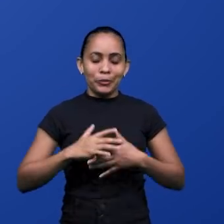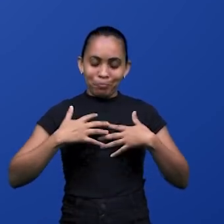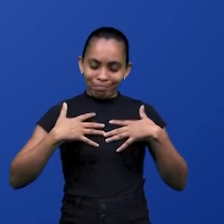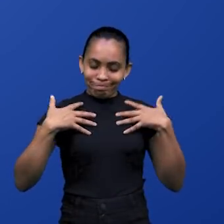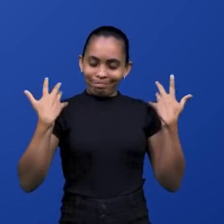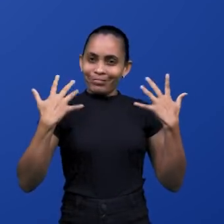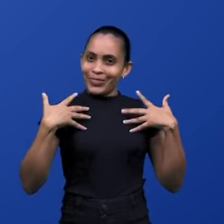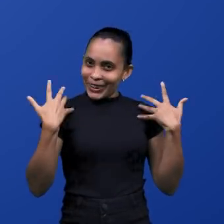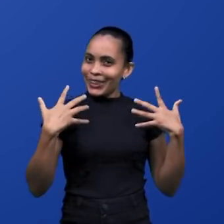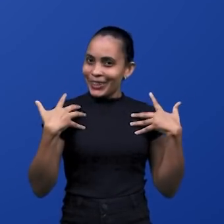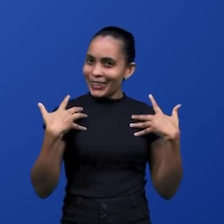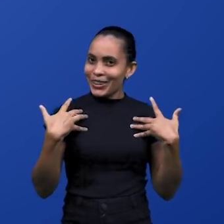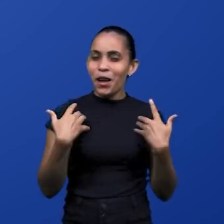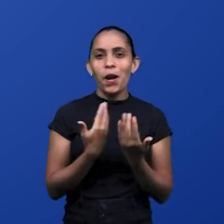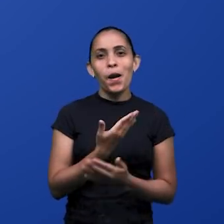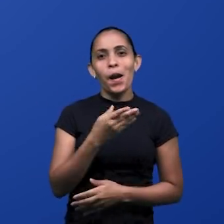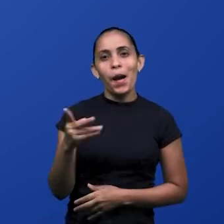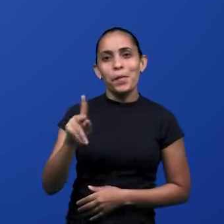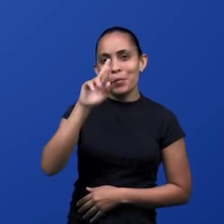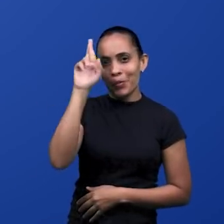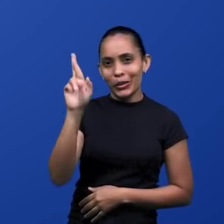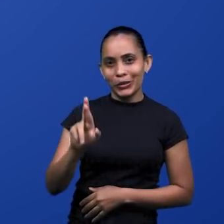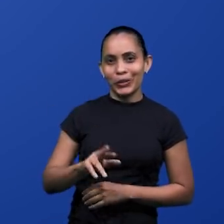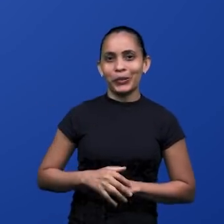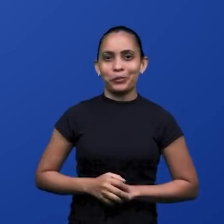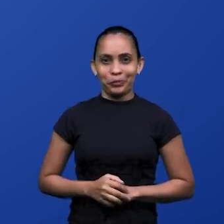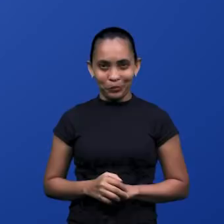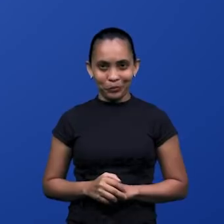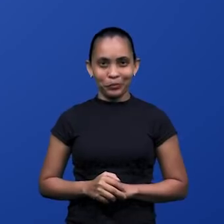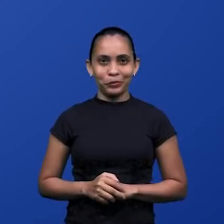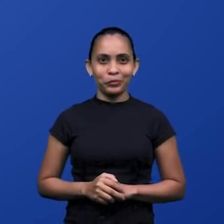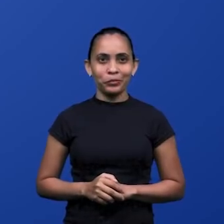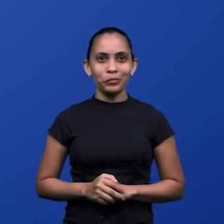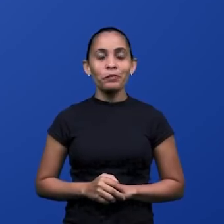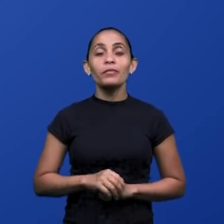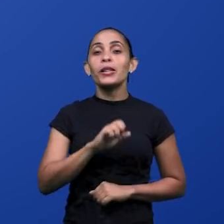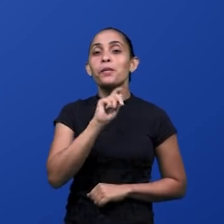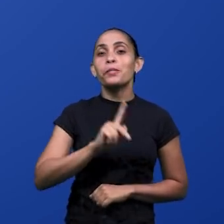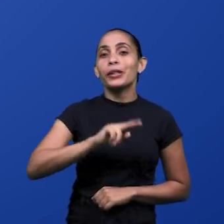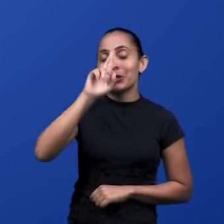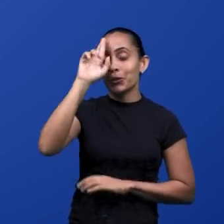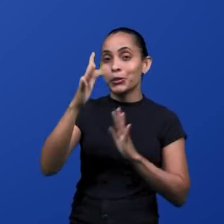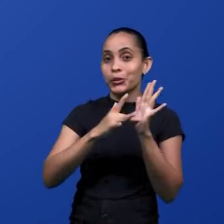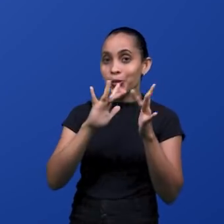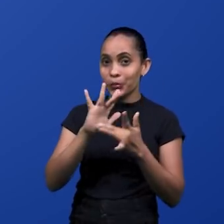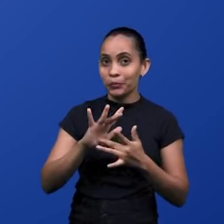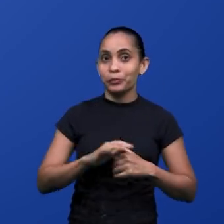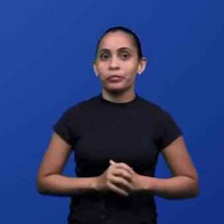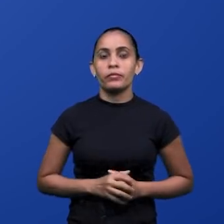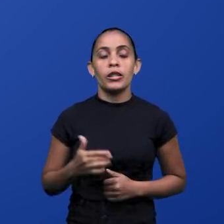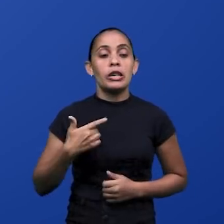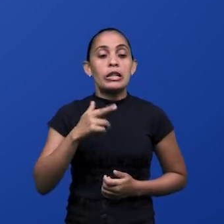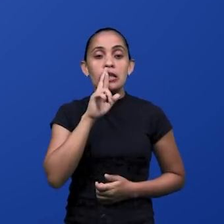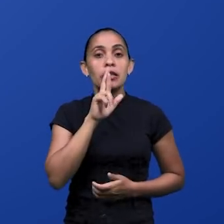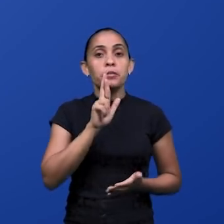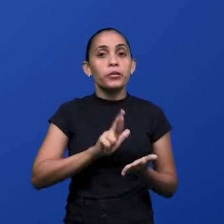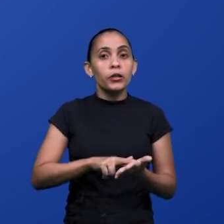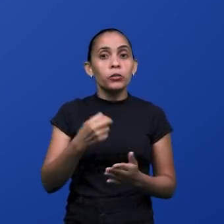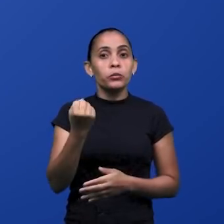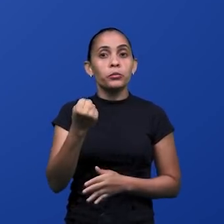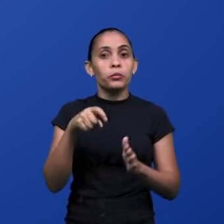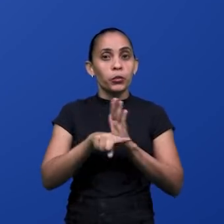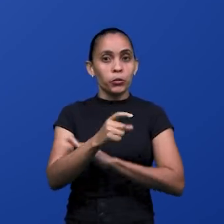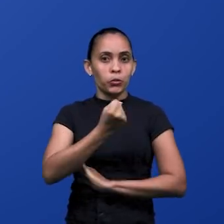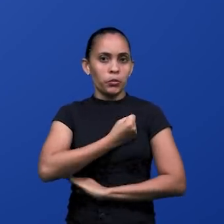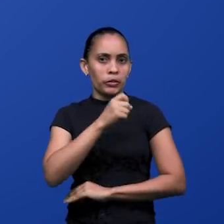de alegria. A paz do Senhor. A paz do Senhor Jesus, irmãos. Hoje eu irei responder a pergunta